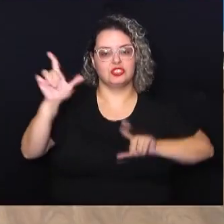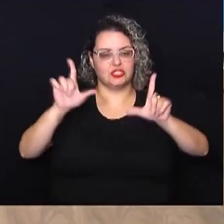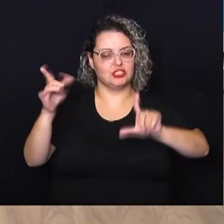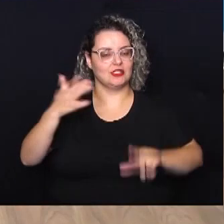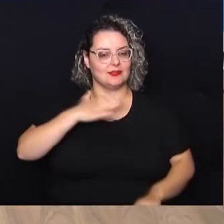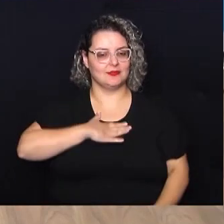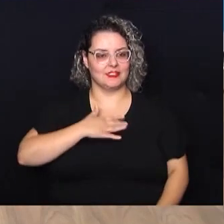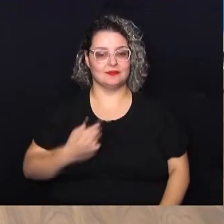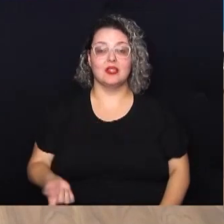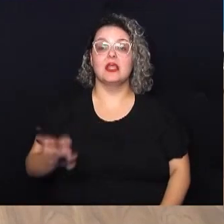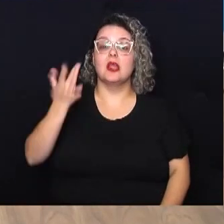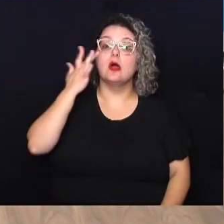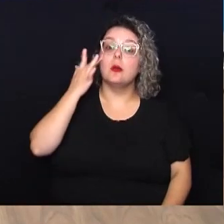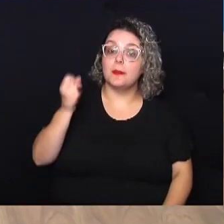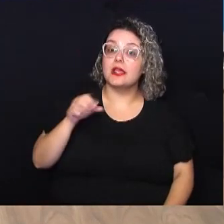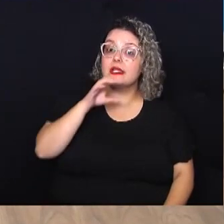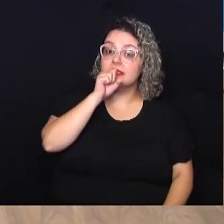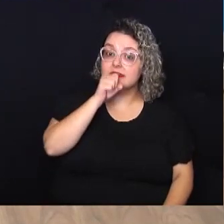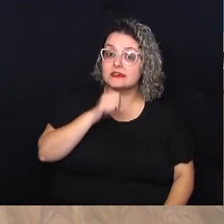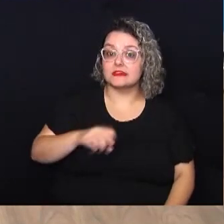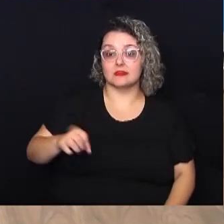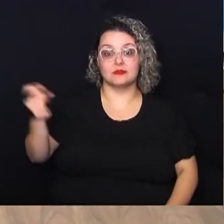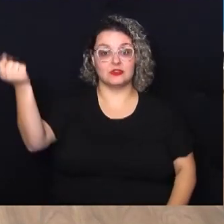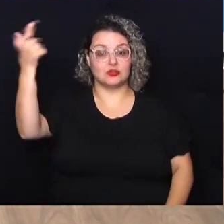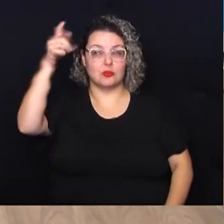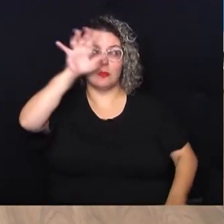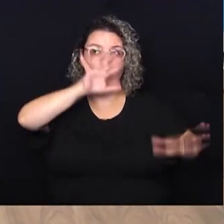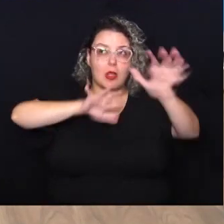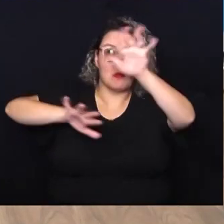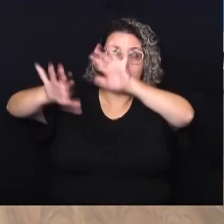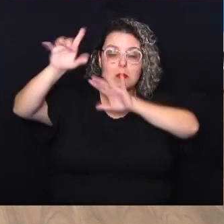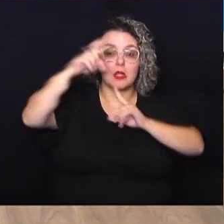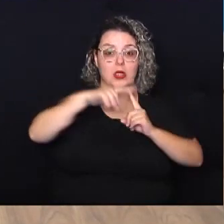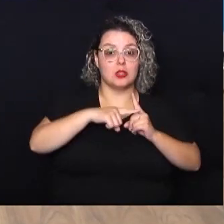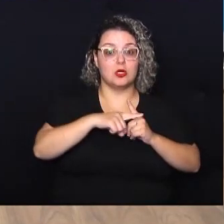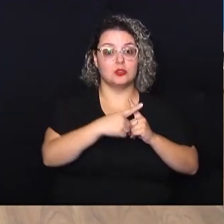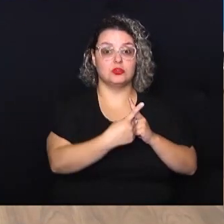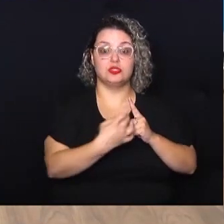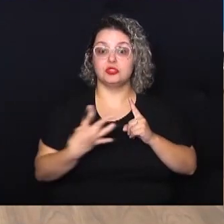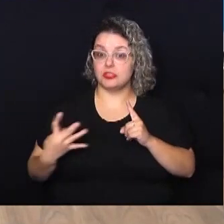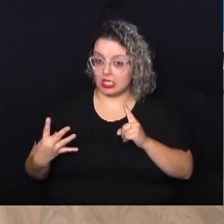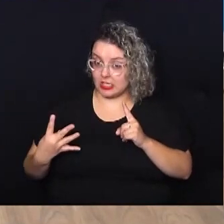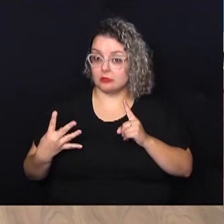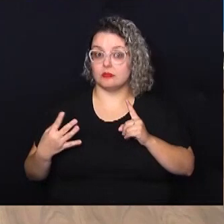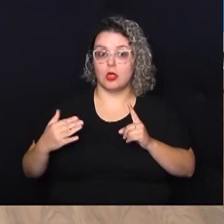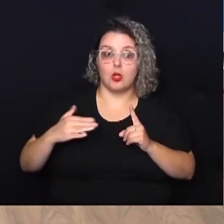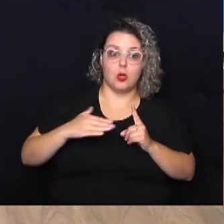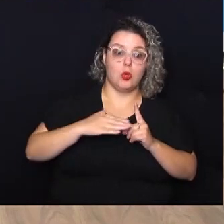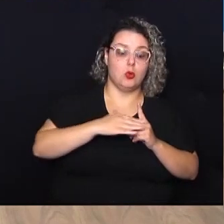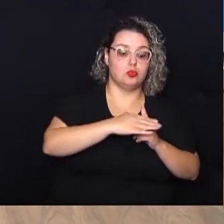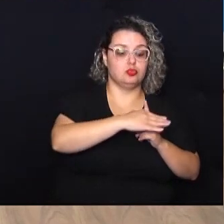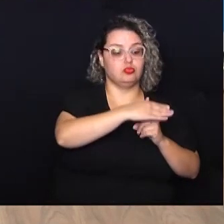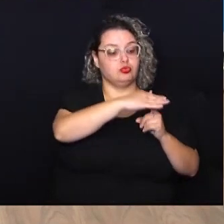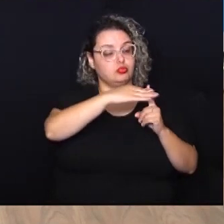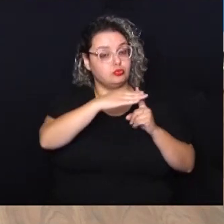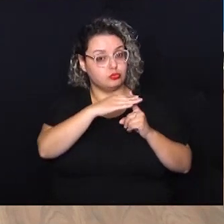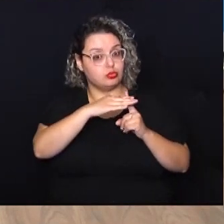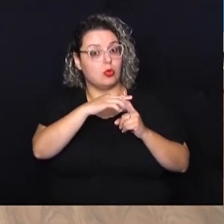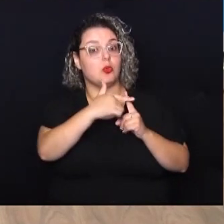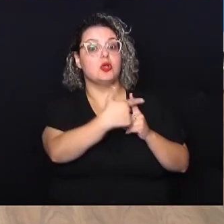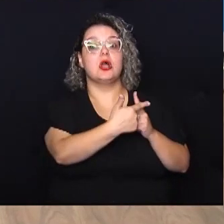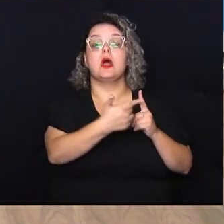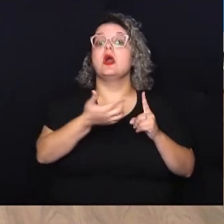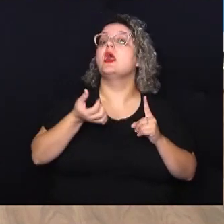tela. Então amanhã no sábado, sol entre nuvens, mínima de 14 graus. Ao longo do dia essa temperatura sobe,